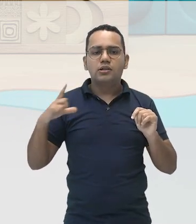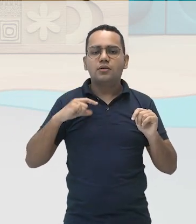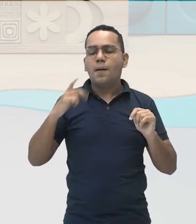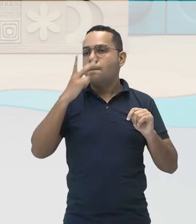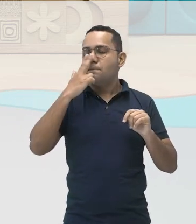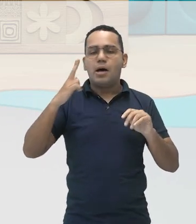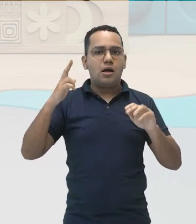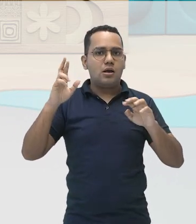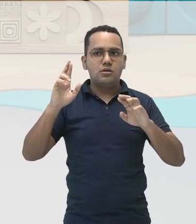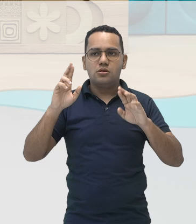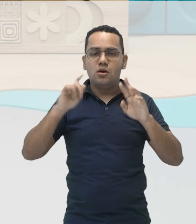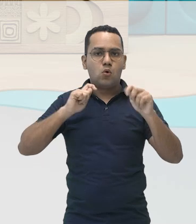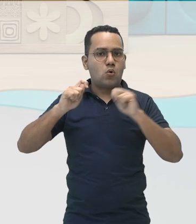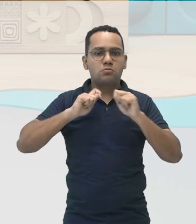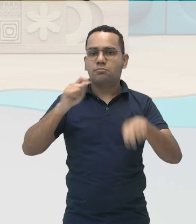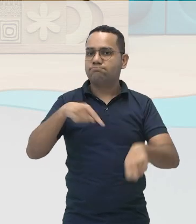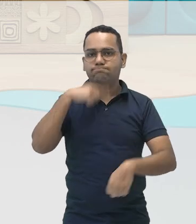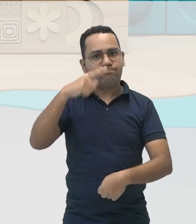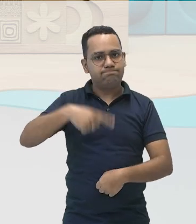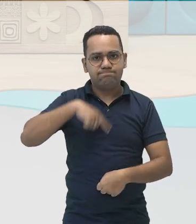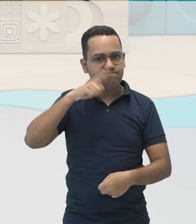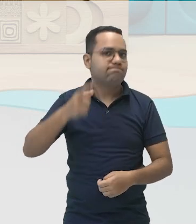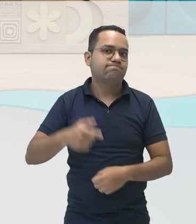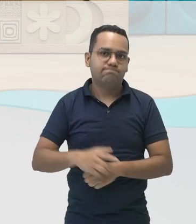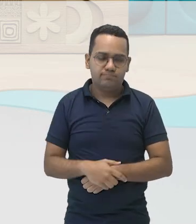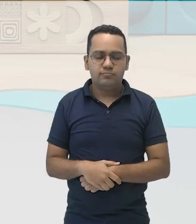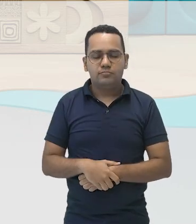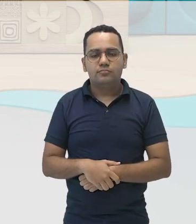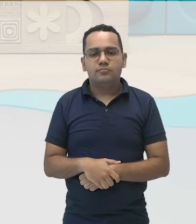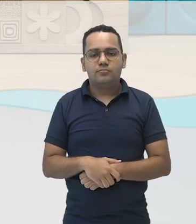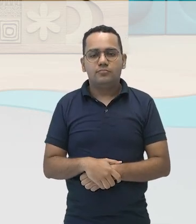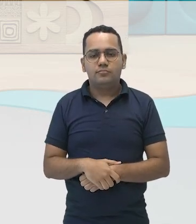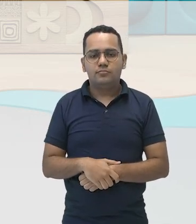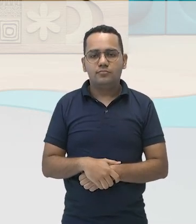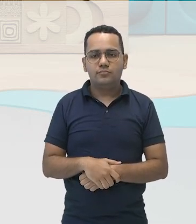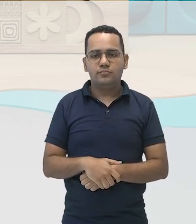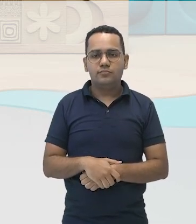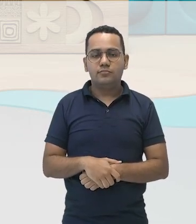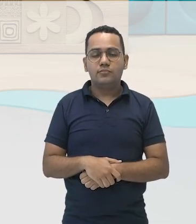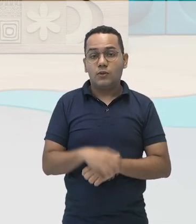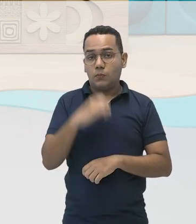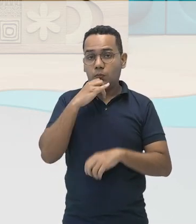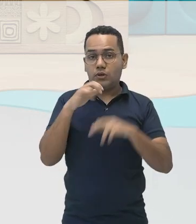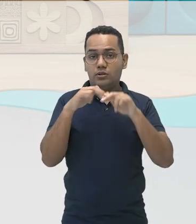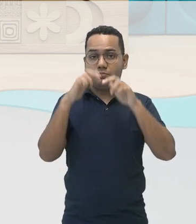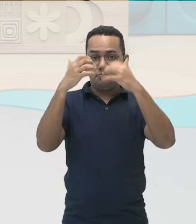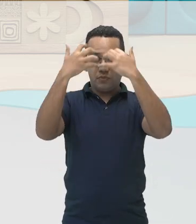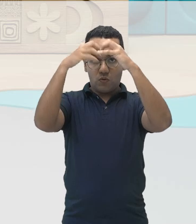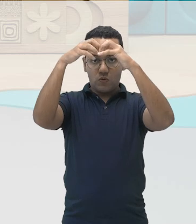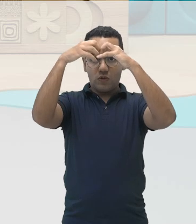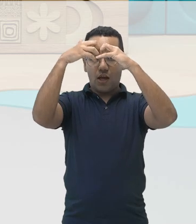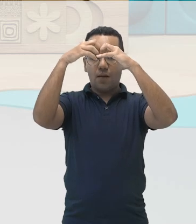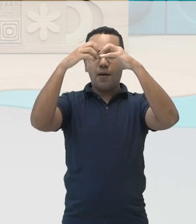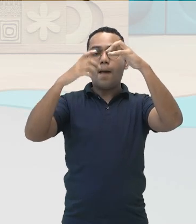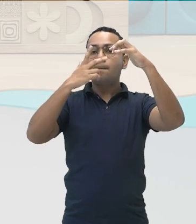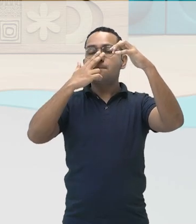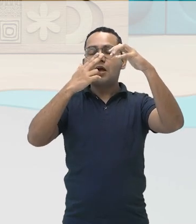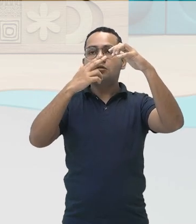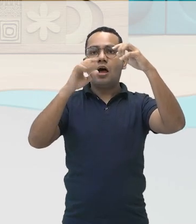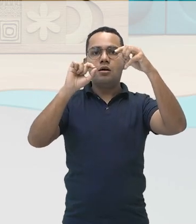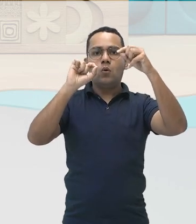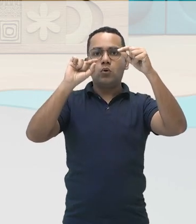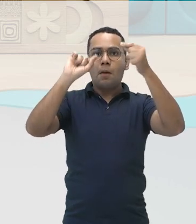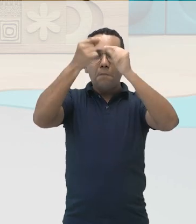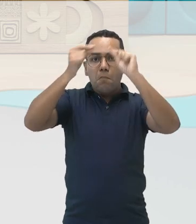atividade desordenada. Ou seja, é como se o seu cérebro estivesse entrando ali em curto-circuito. E geralmente